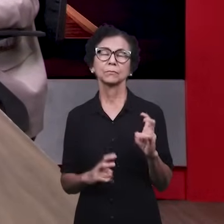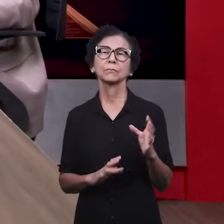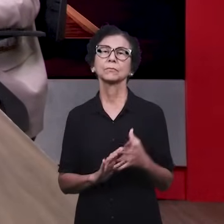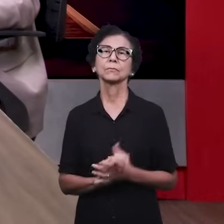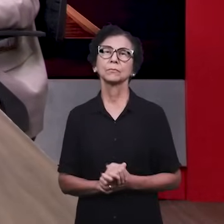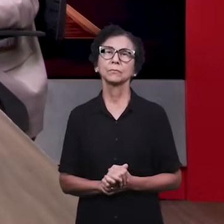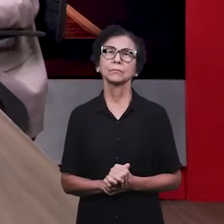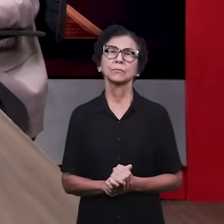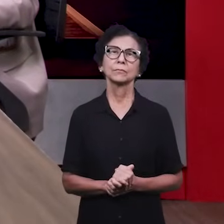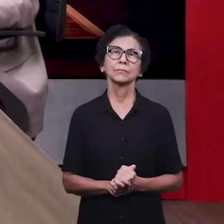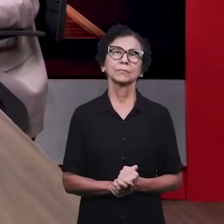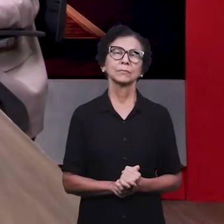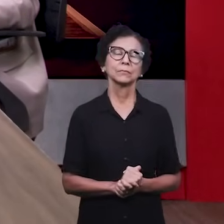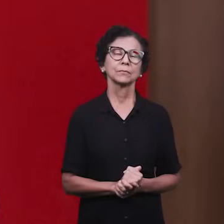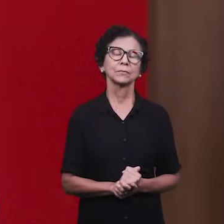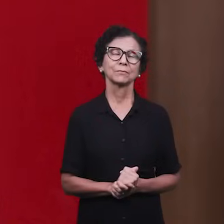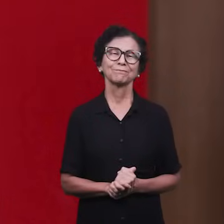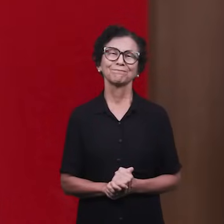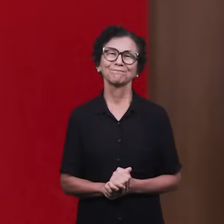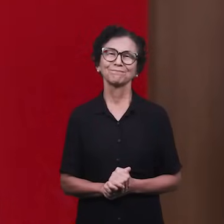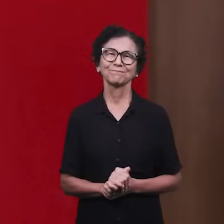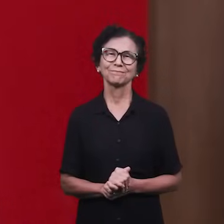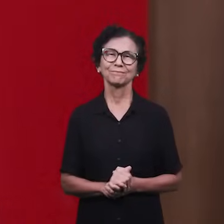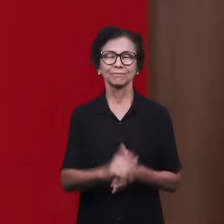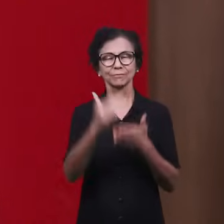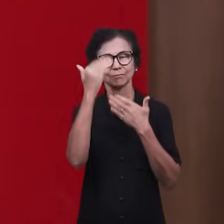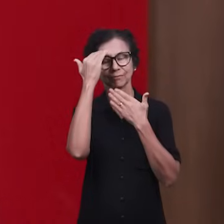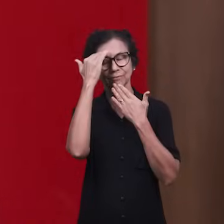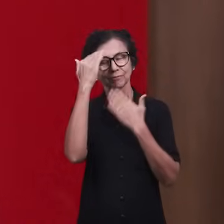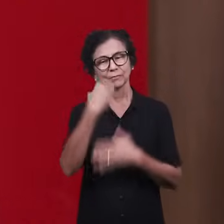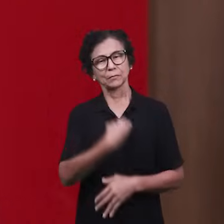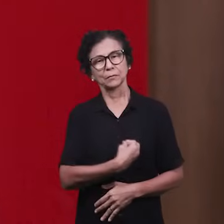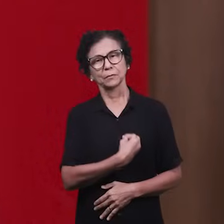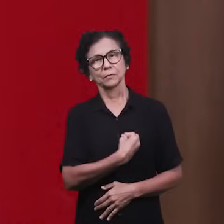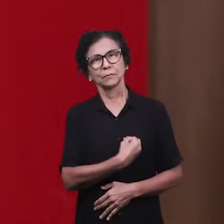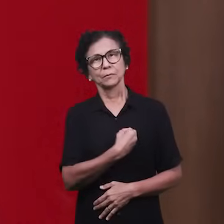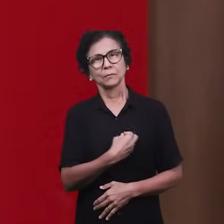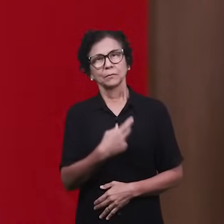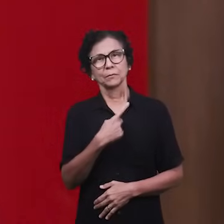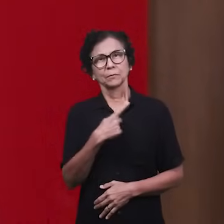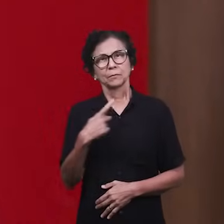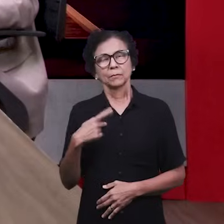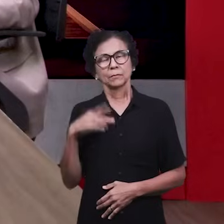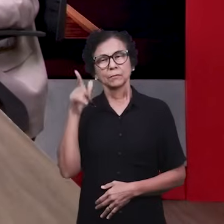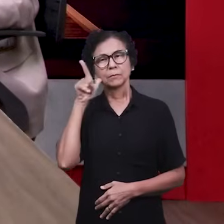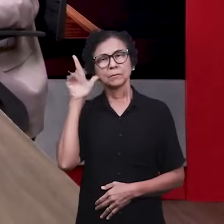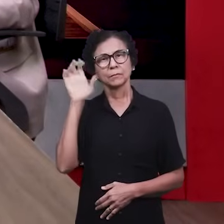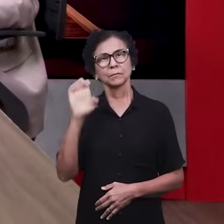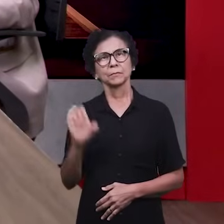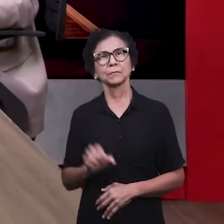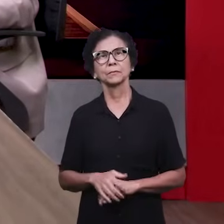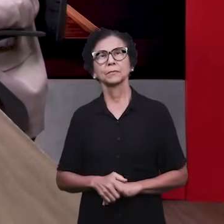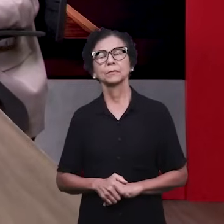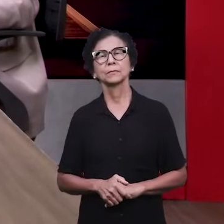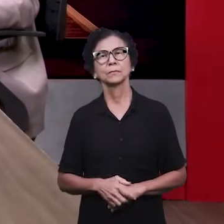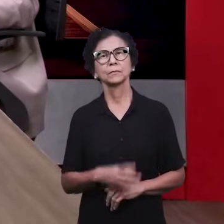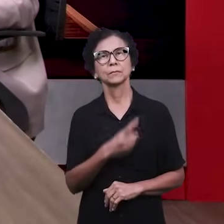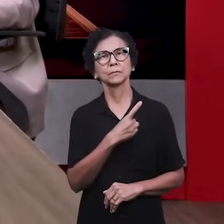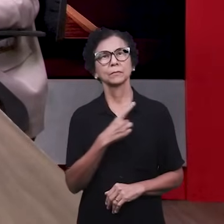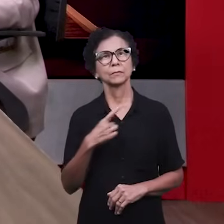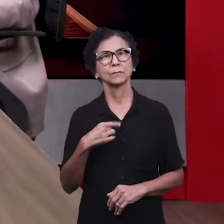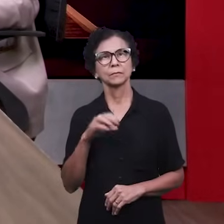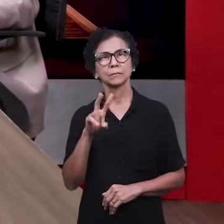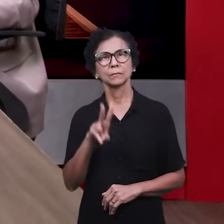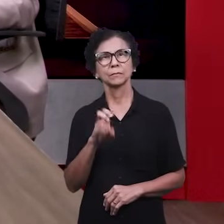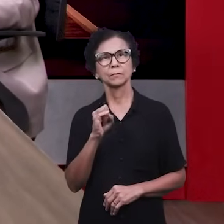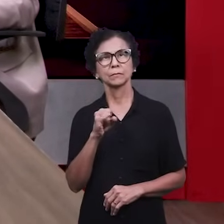e avançando um pouco mais no tempo também. Então, eu agradeço aqui a presença do pastor Luiz,